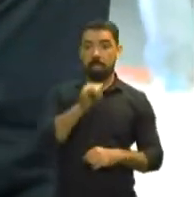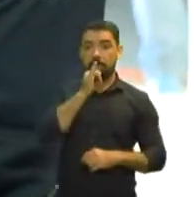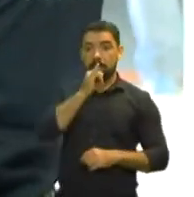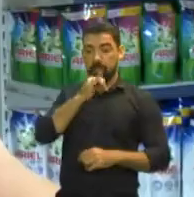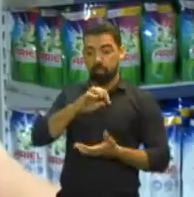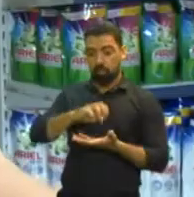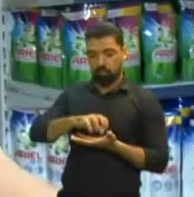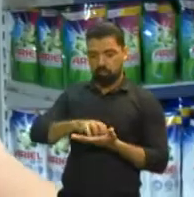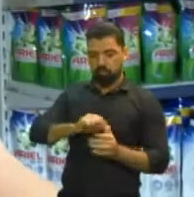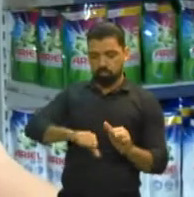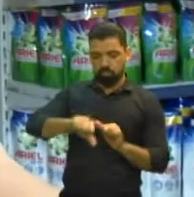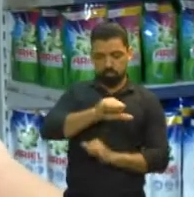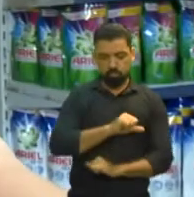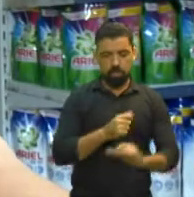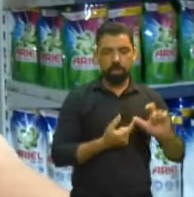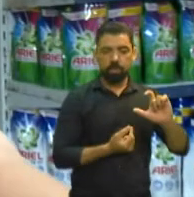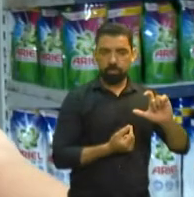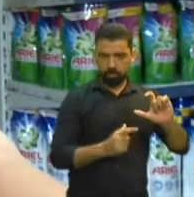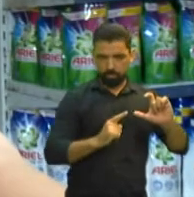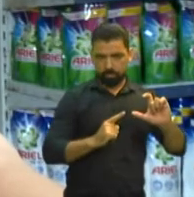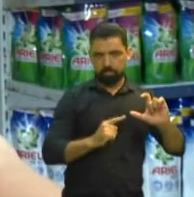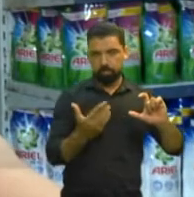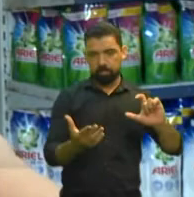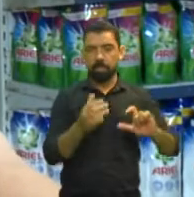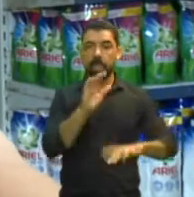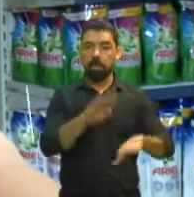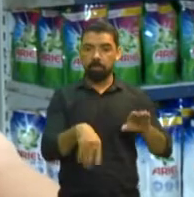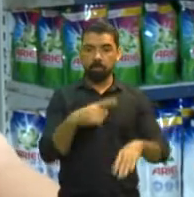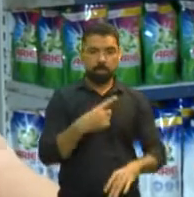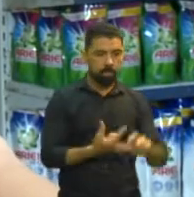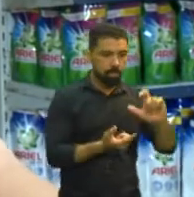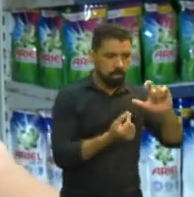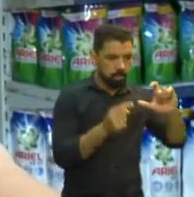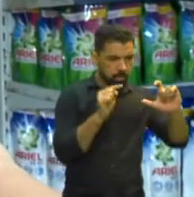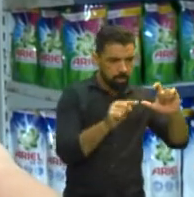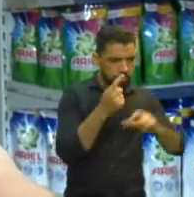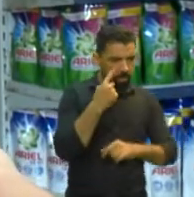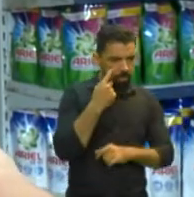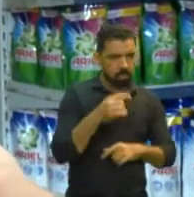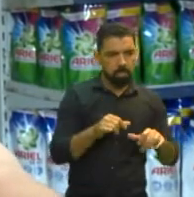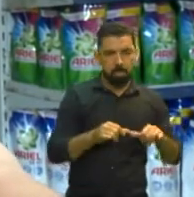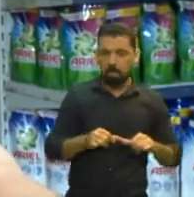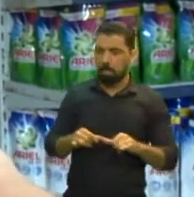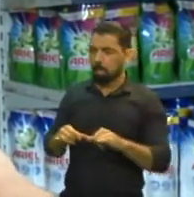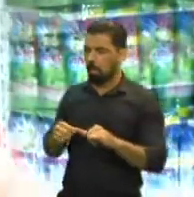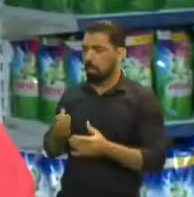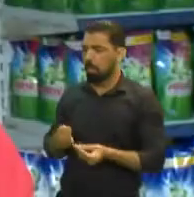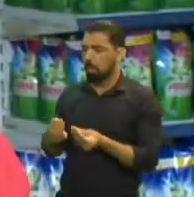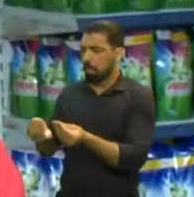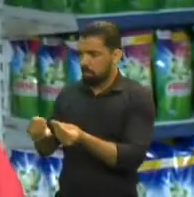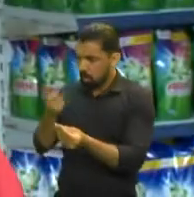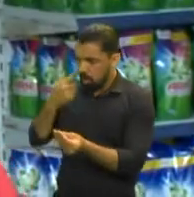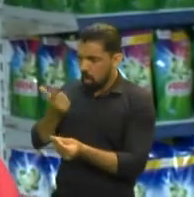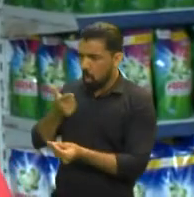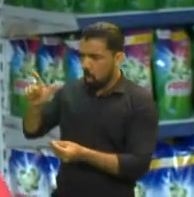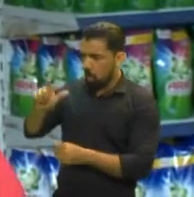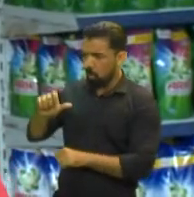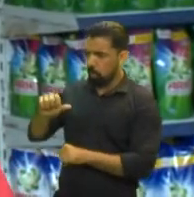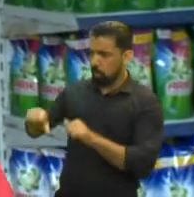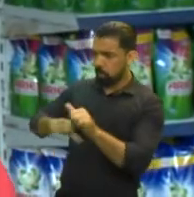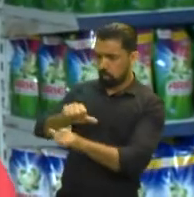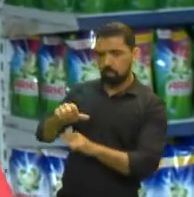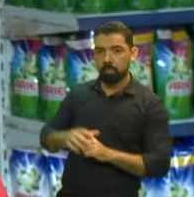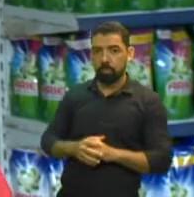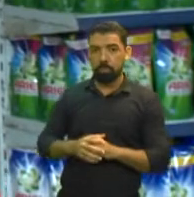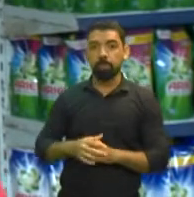ser cliente. Porque às vezes tem um preço na prateleira, quando você chega no caixa, às vezes é outro preço. Porque hoje cada centavo